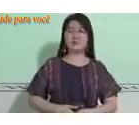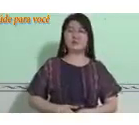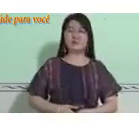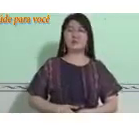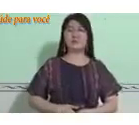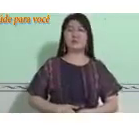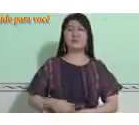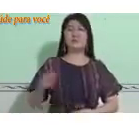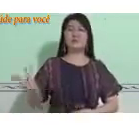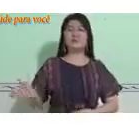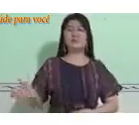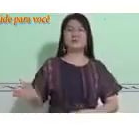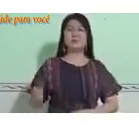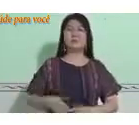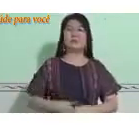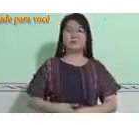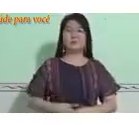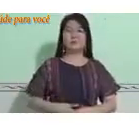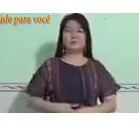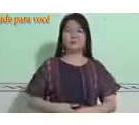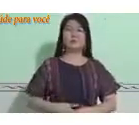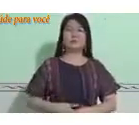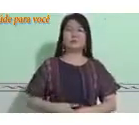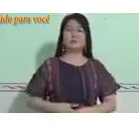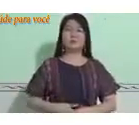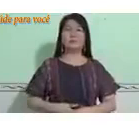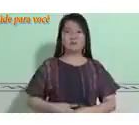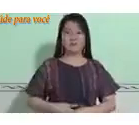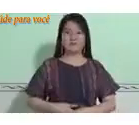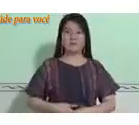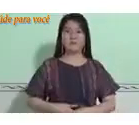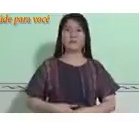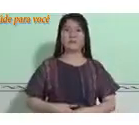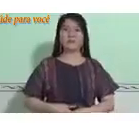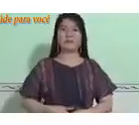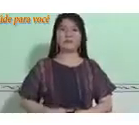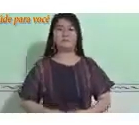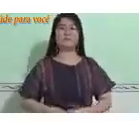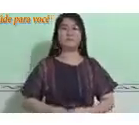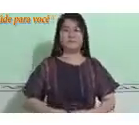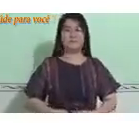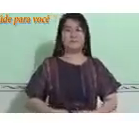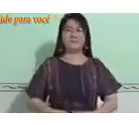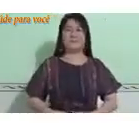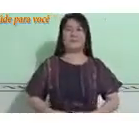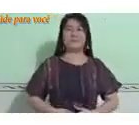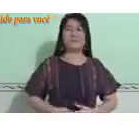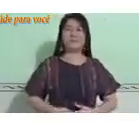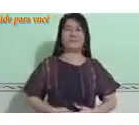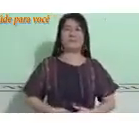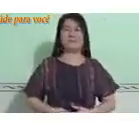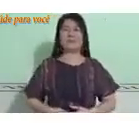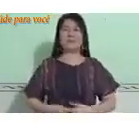regiões além do couro cabeludo, no entanto, em alguns casos, o dermatologista pode recomendar a aplicação do produto